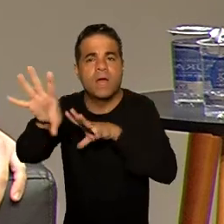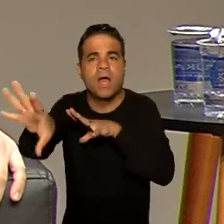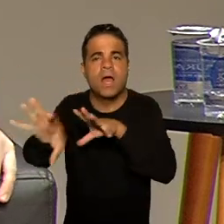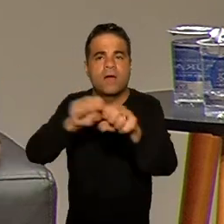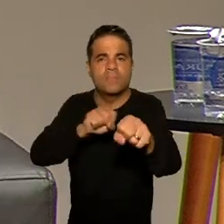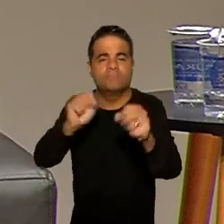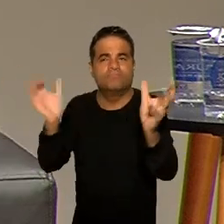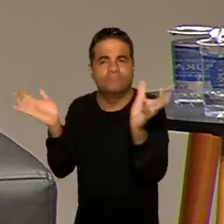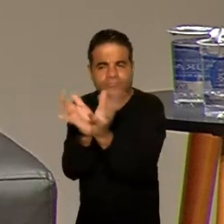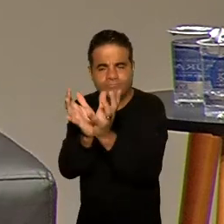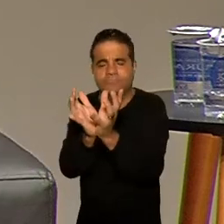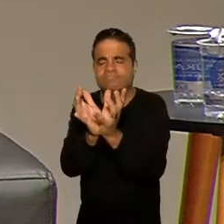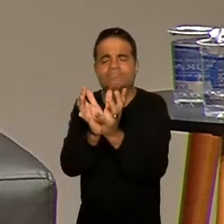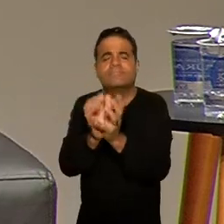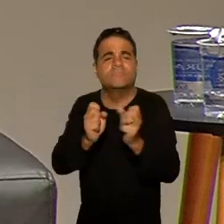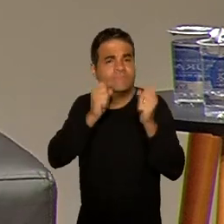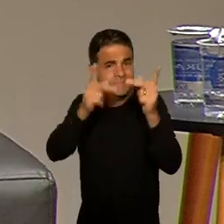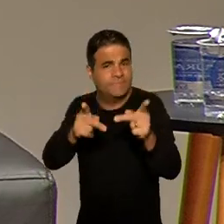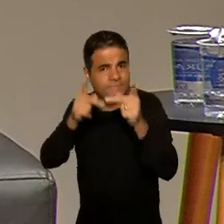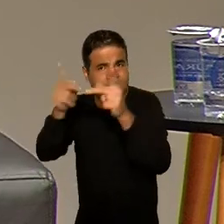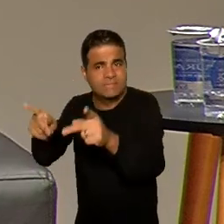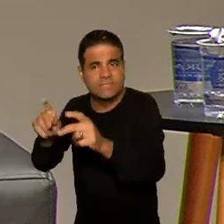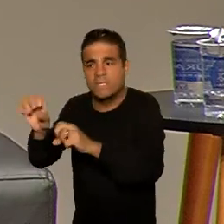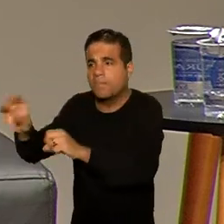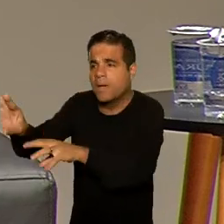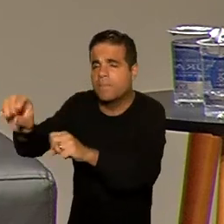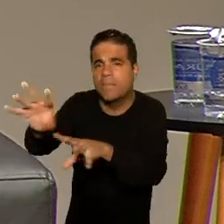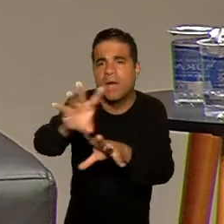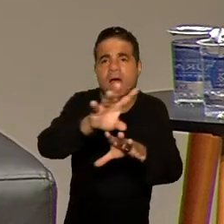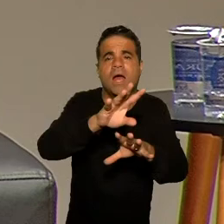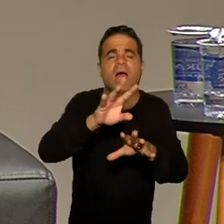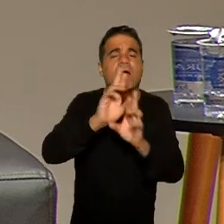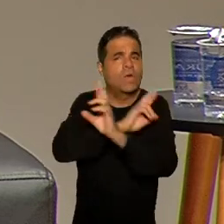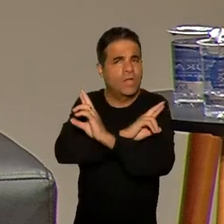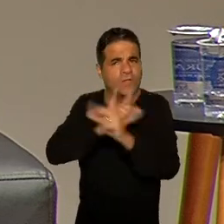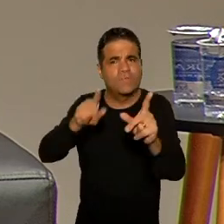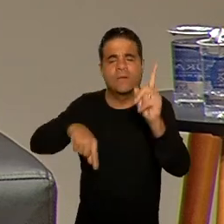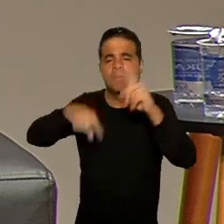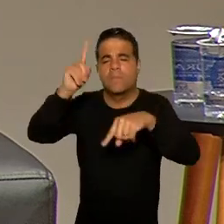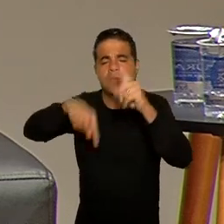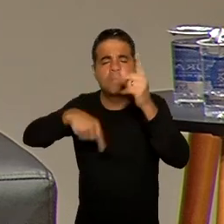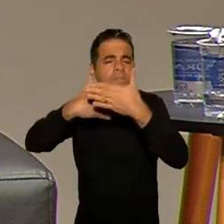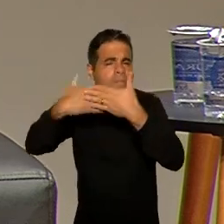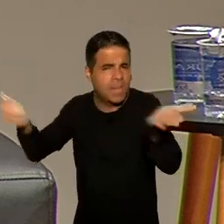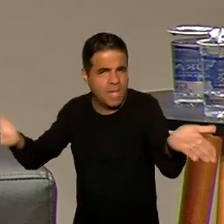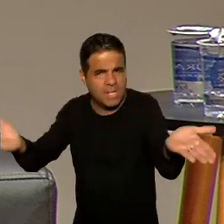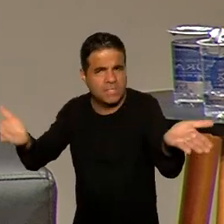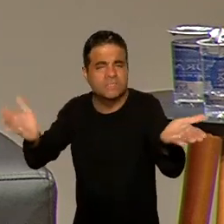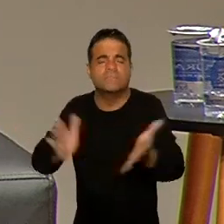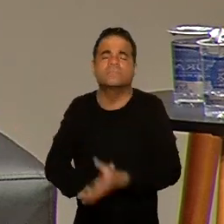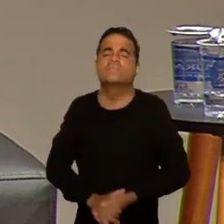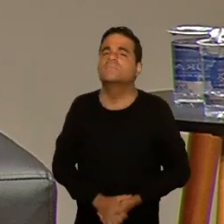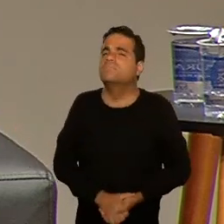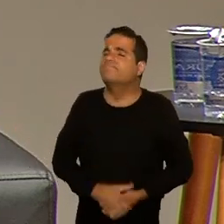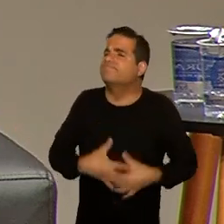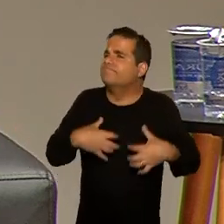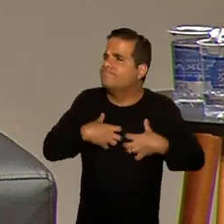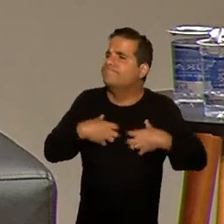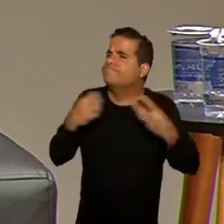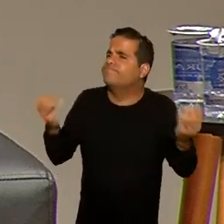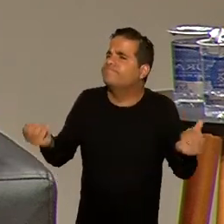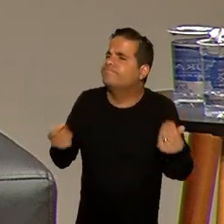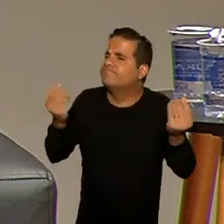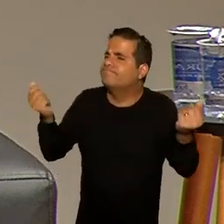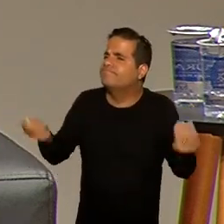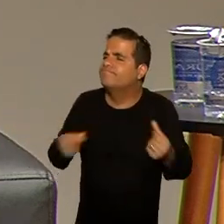formação de públicos Então as visitas educativas que lançam mão de diferentes recursos de sensibilização